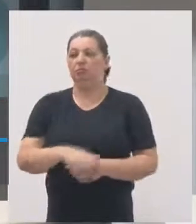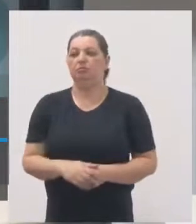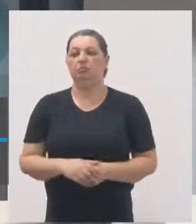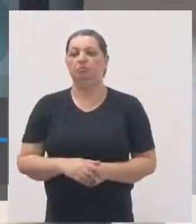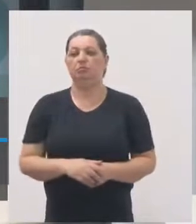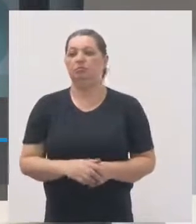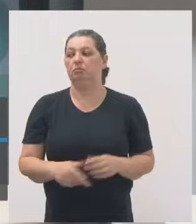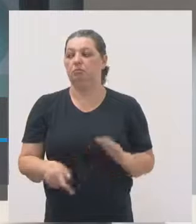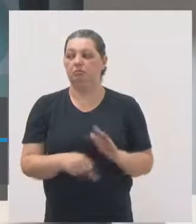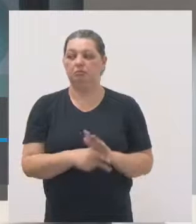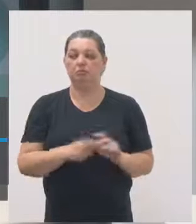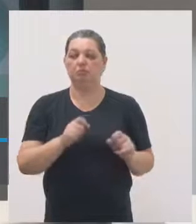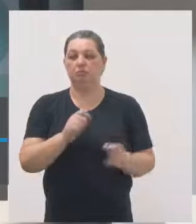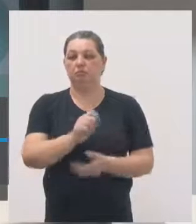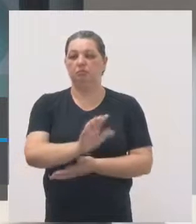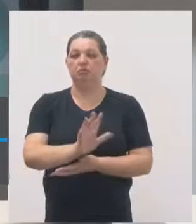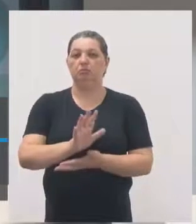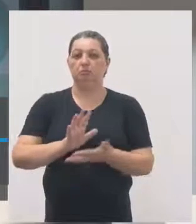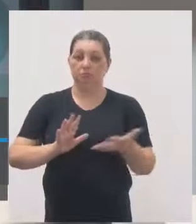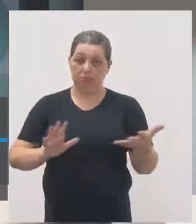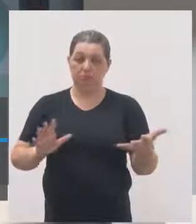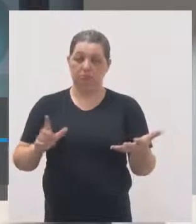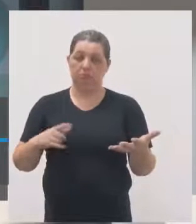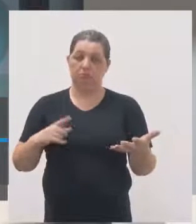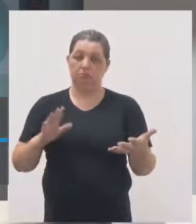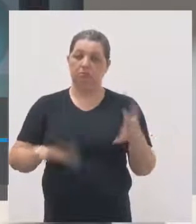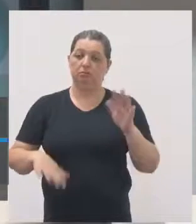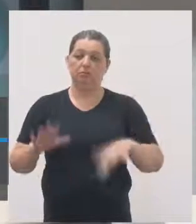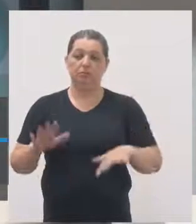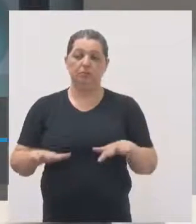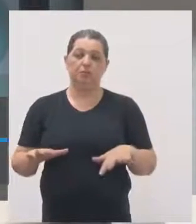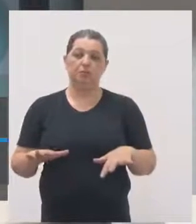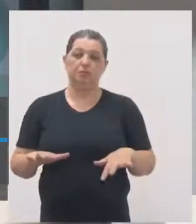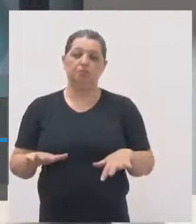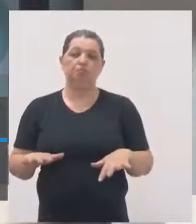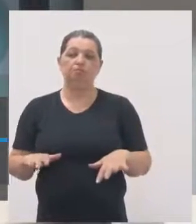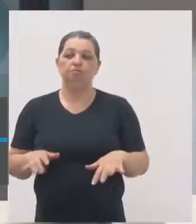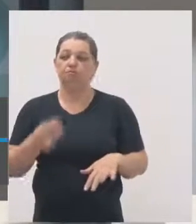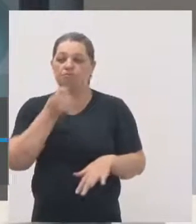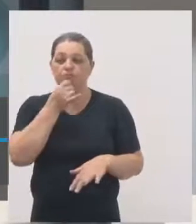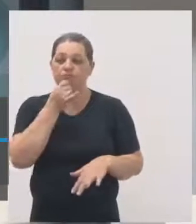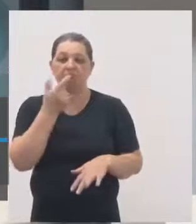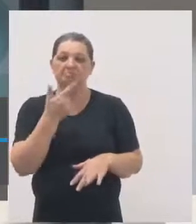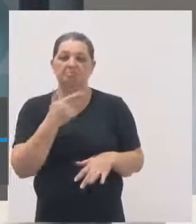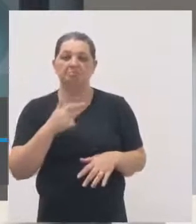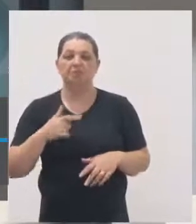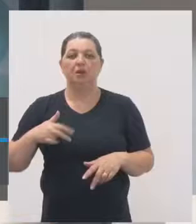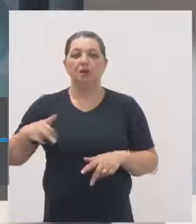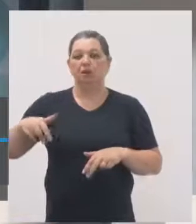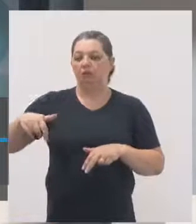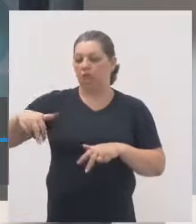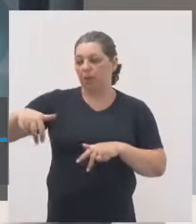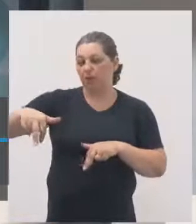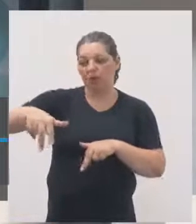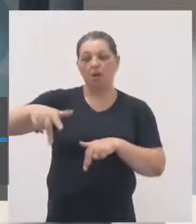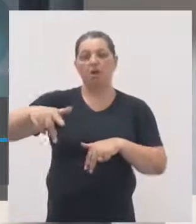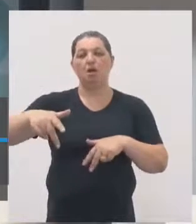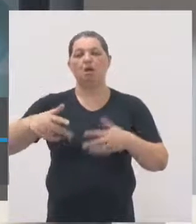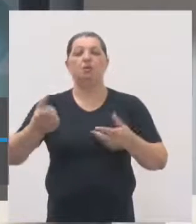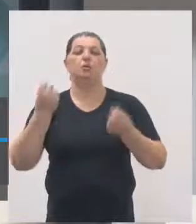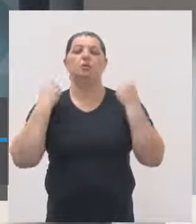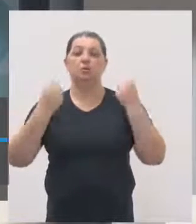ouvirem em atividades que geralmente, por exemplo, durante o caminhar, durante a fazer um